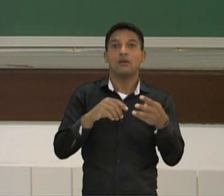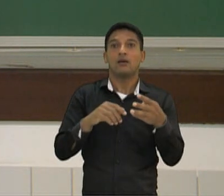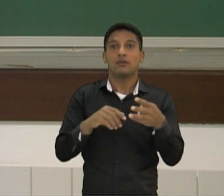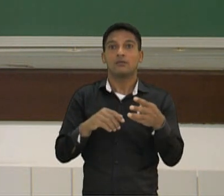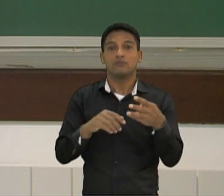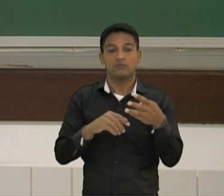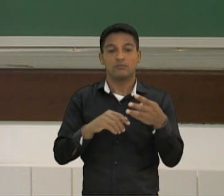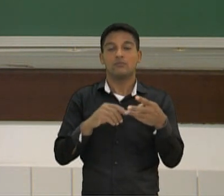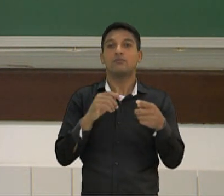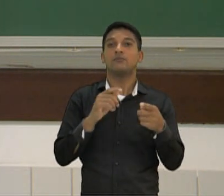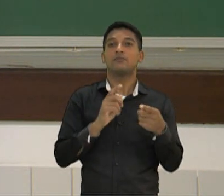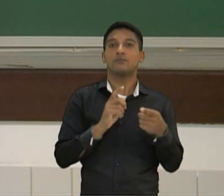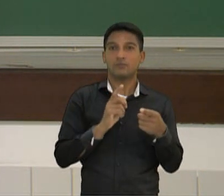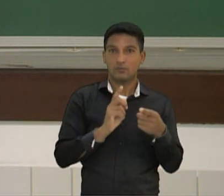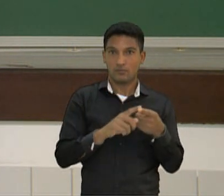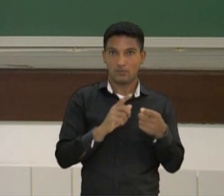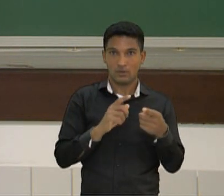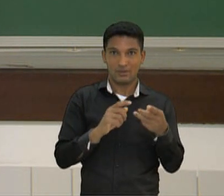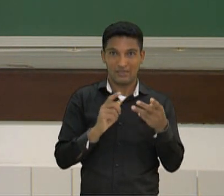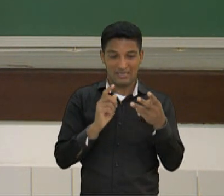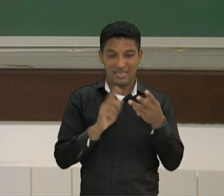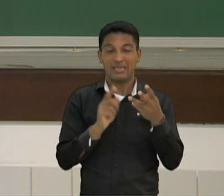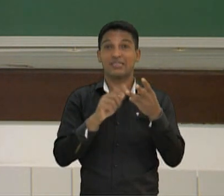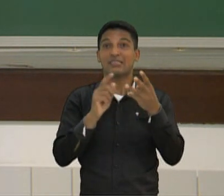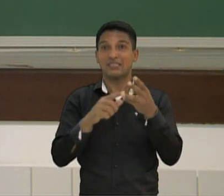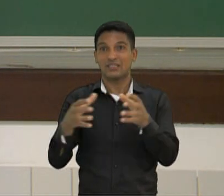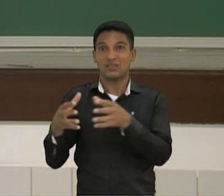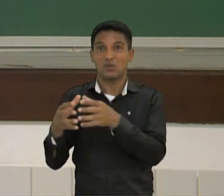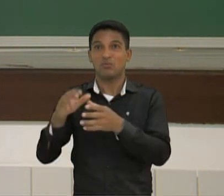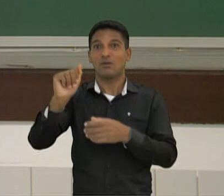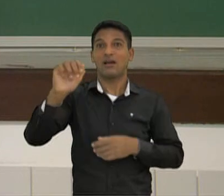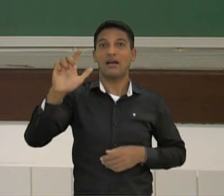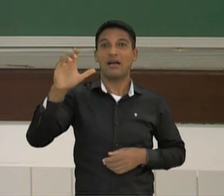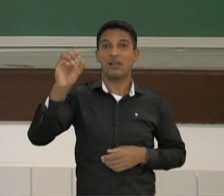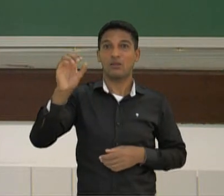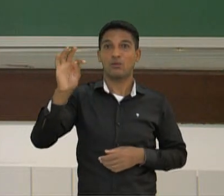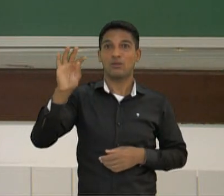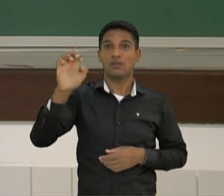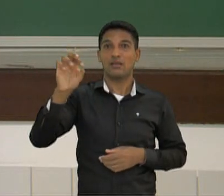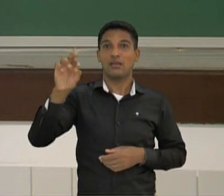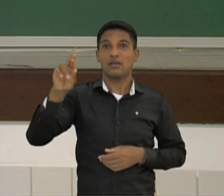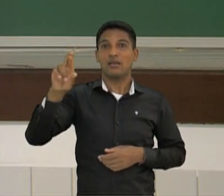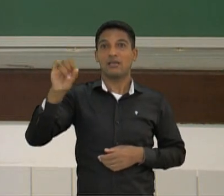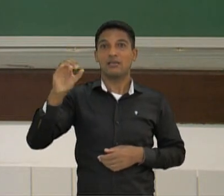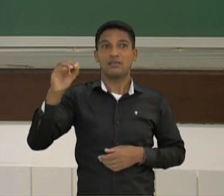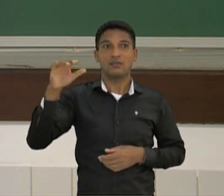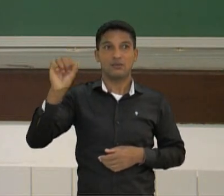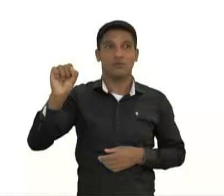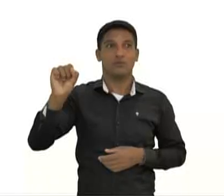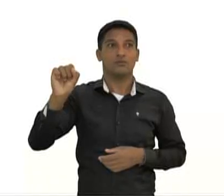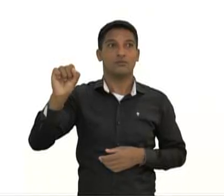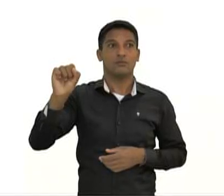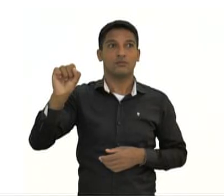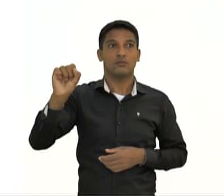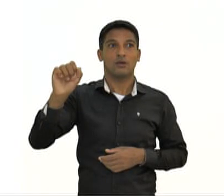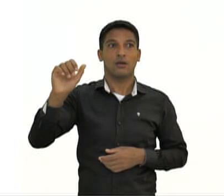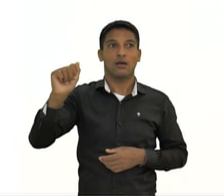já foi extinto, tá? Que são o grupo dos Alotheria. Os Alotheria, como a gente pode acompanhar aqui no slide, eles